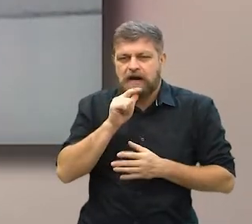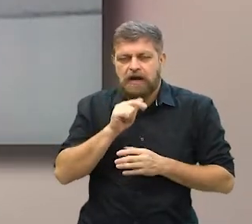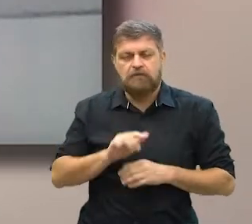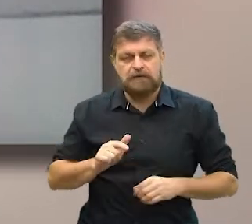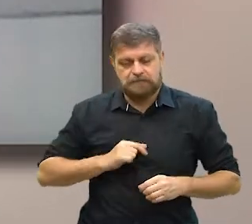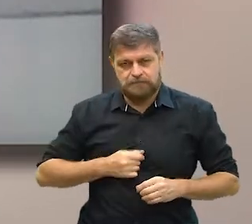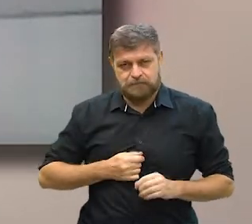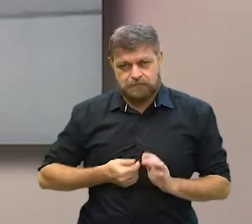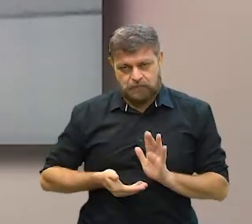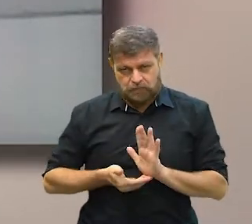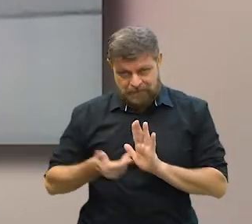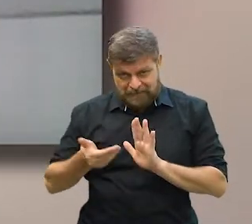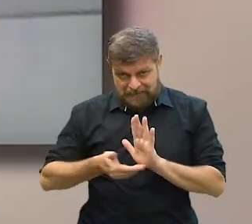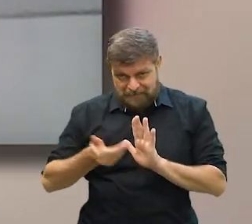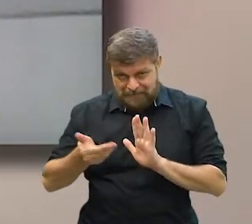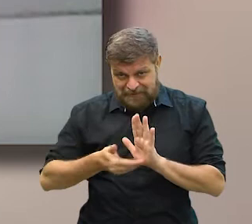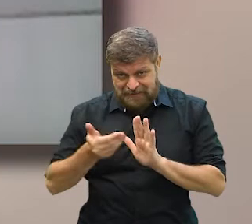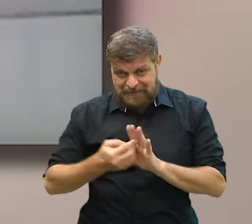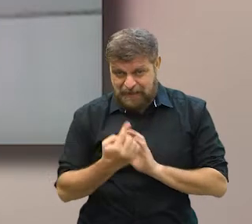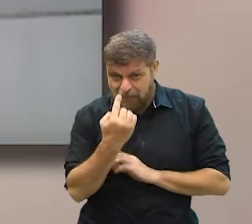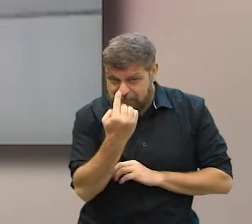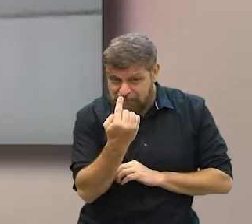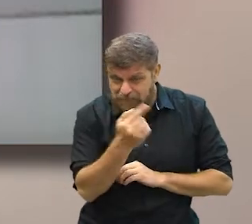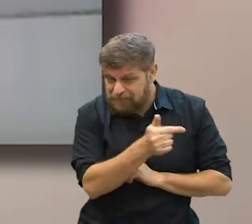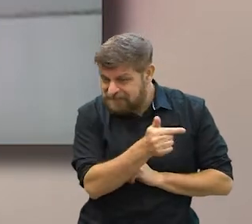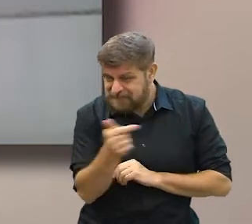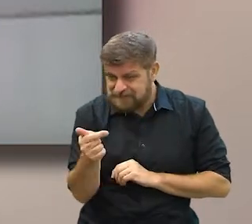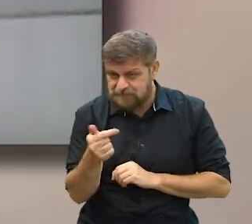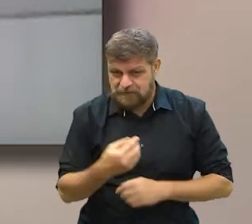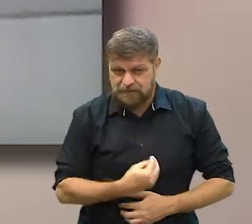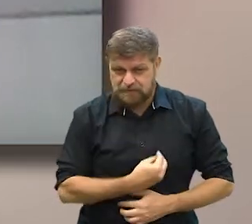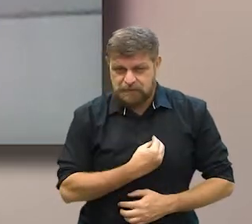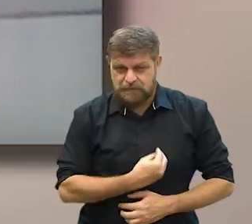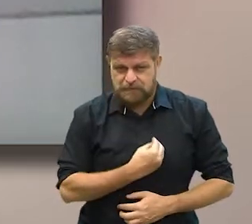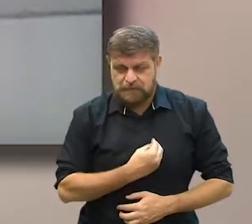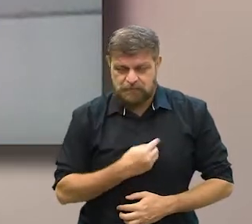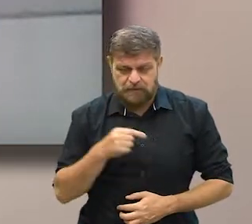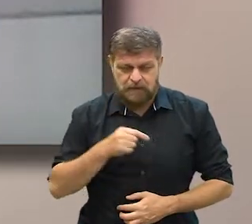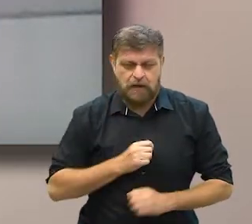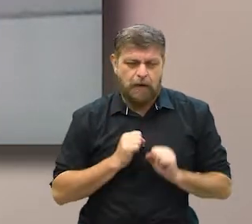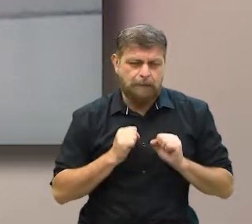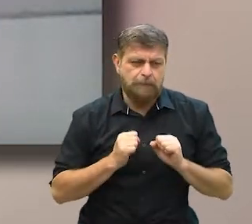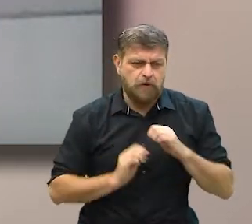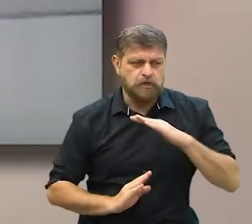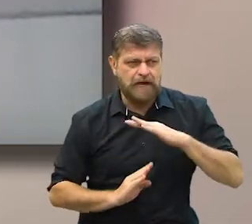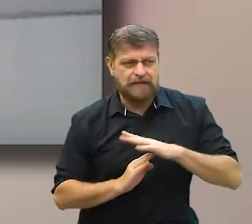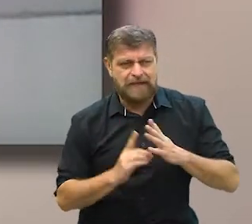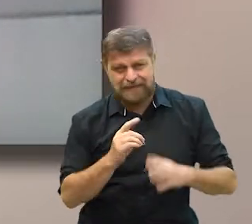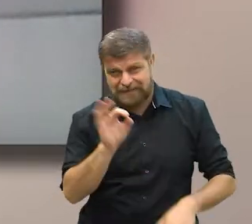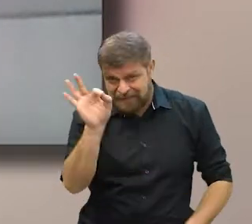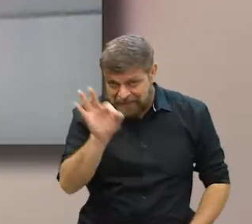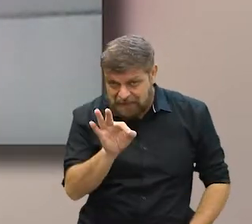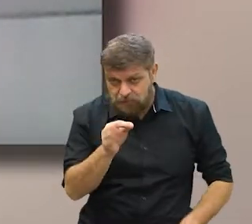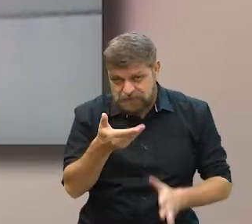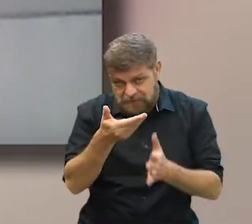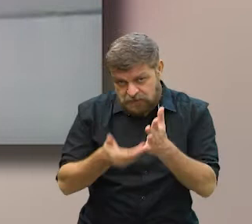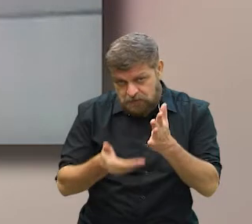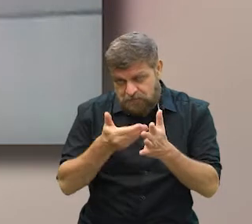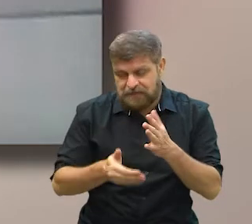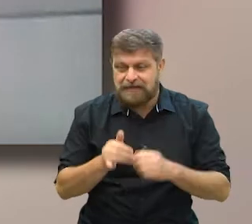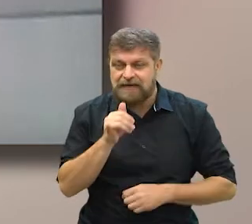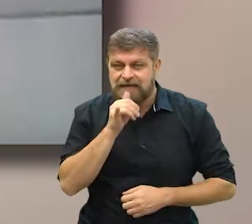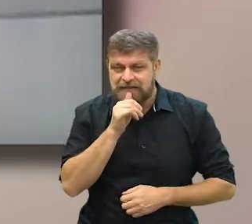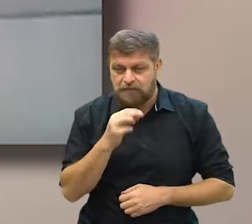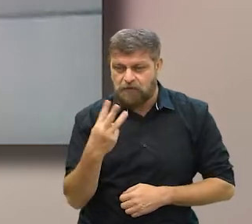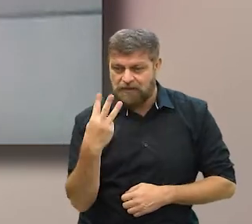E essa água, então, vai ser eliminada na primeira semana de vida, e isso pode chegar a 10% do